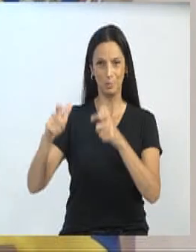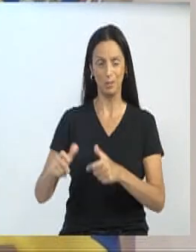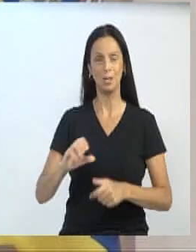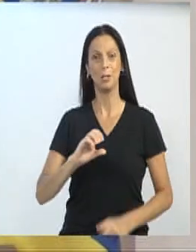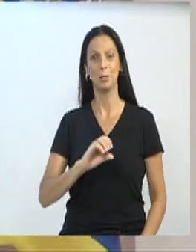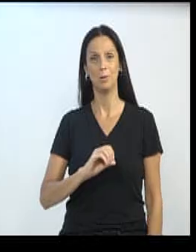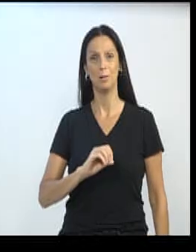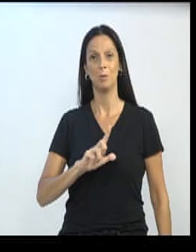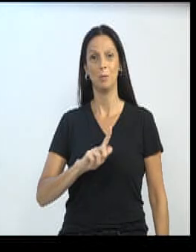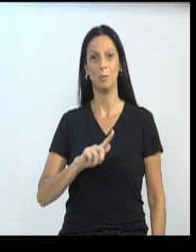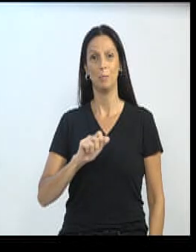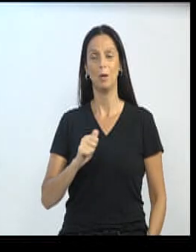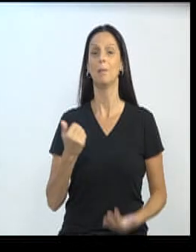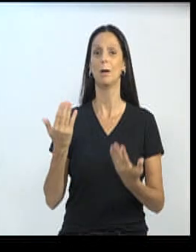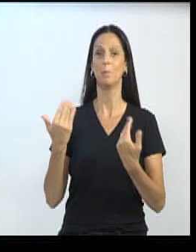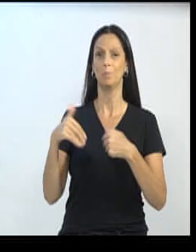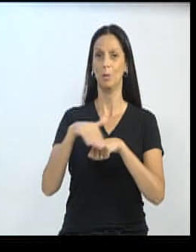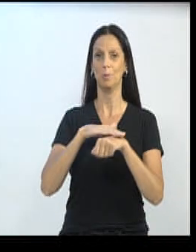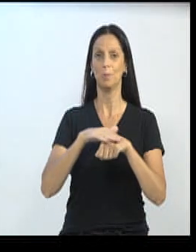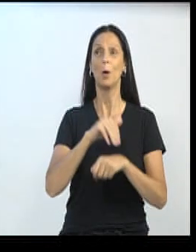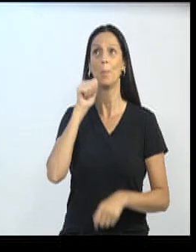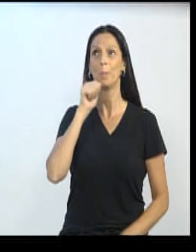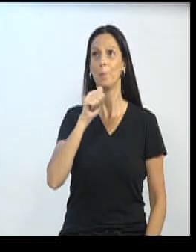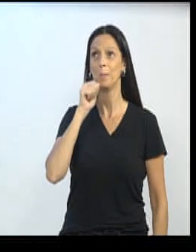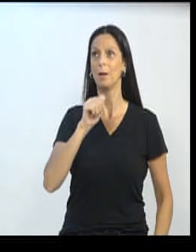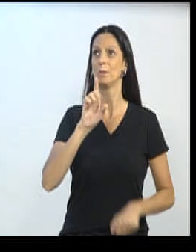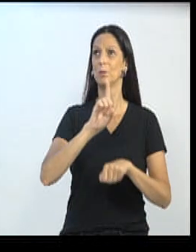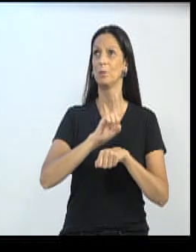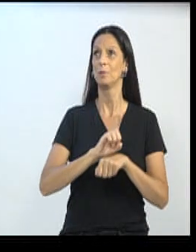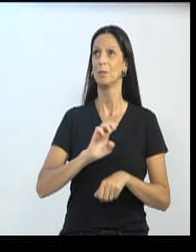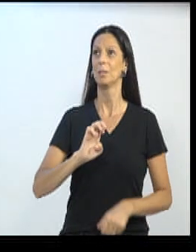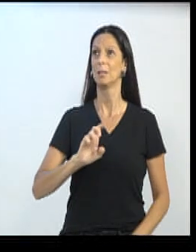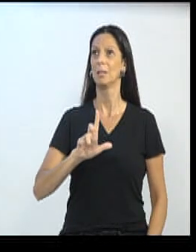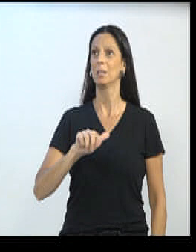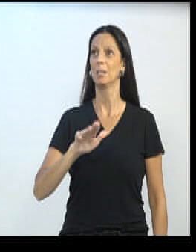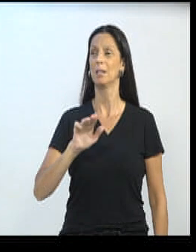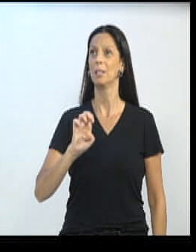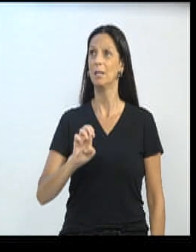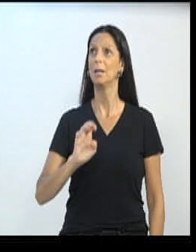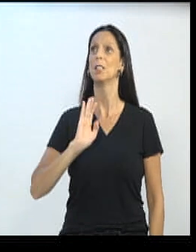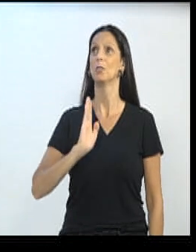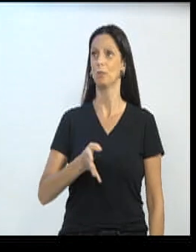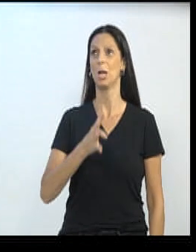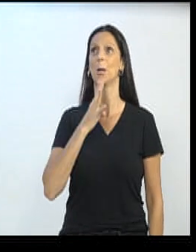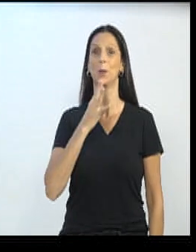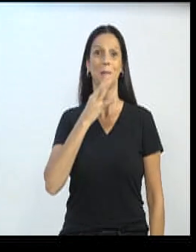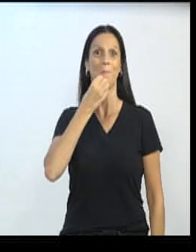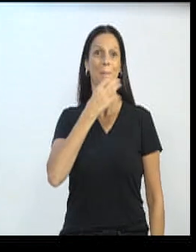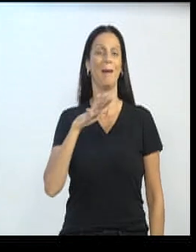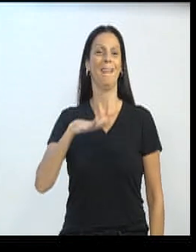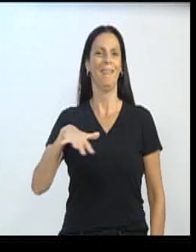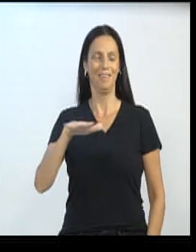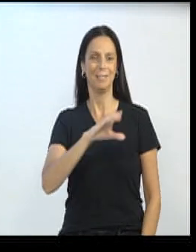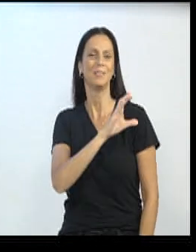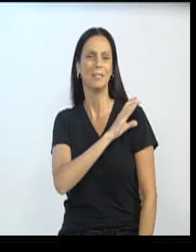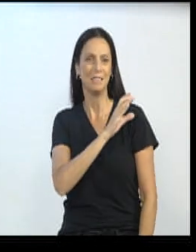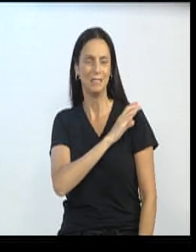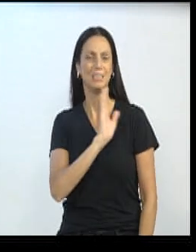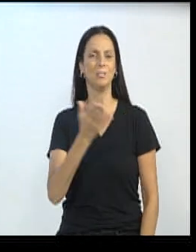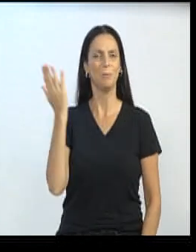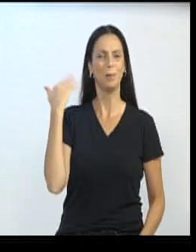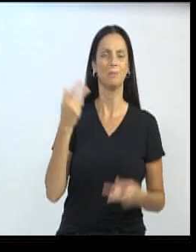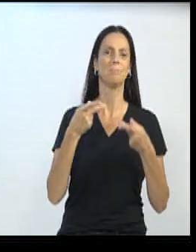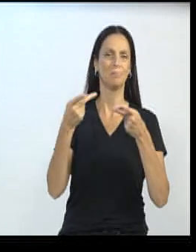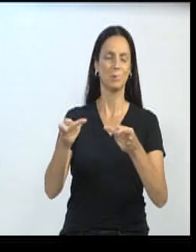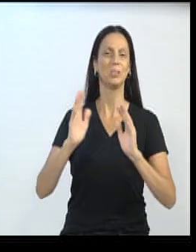com a diretora Elaine é importante conhecer eu já conheço muito bem esse aí já estive em algumas vezes tanto como também já